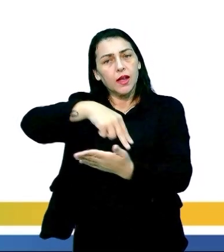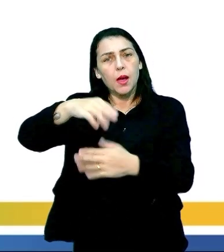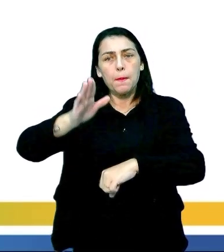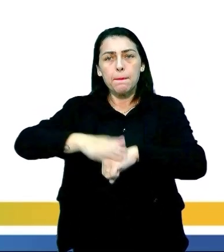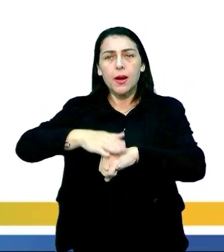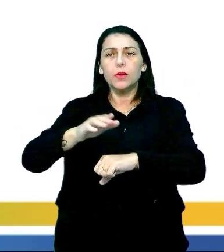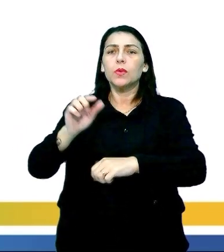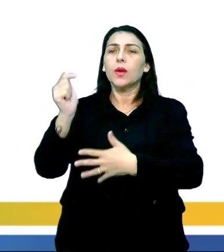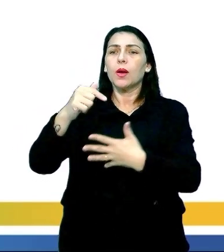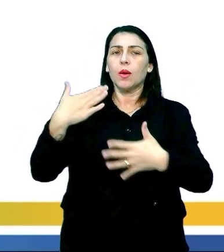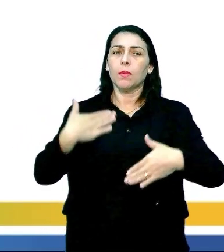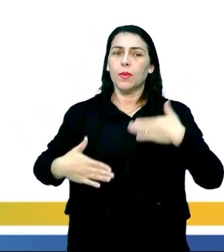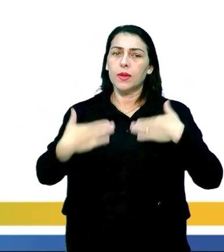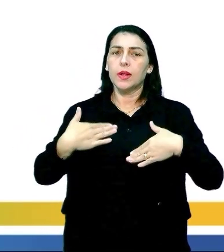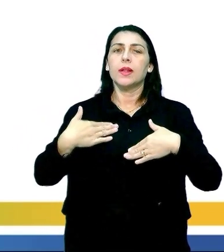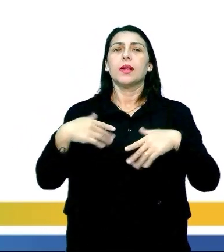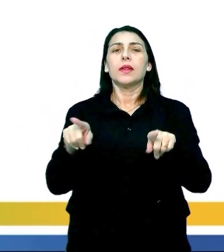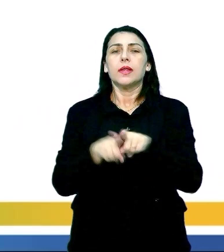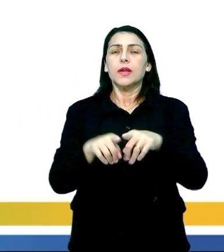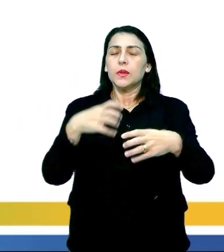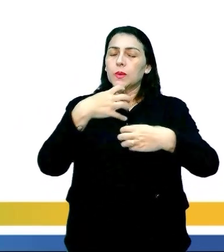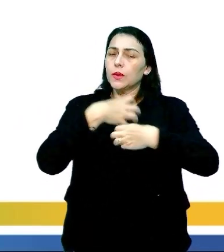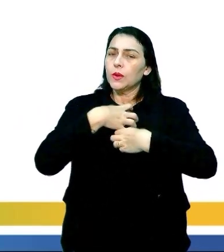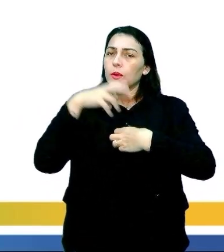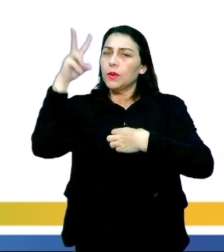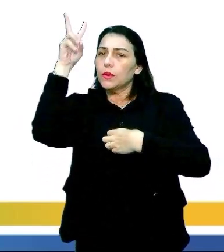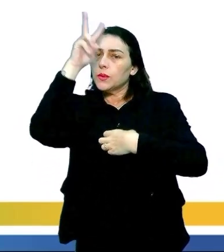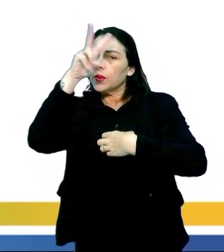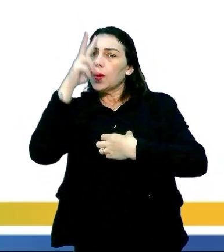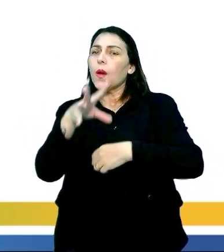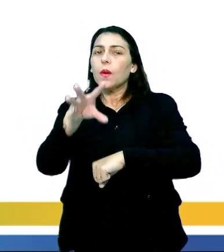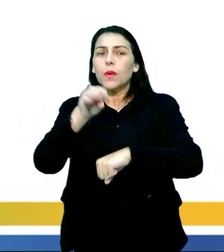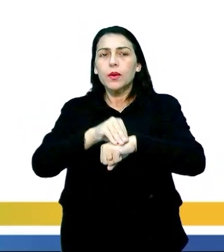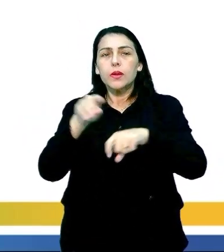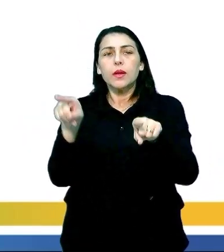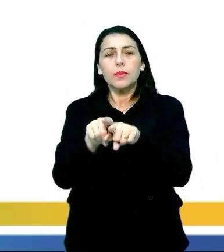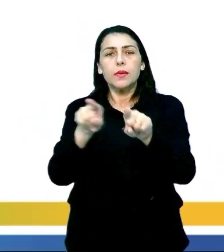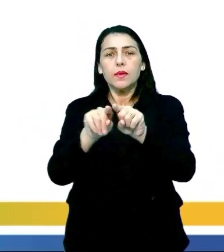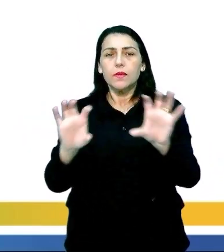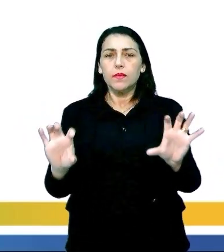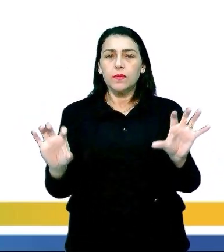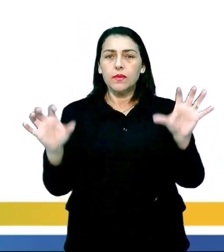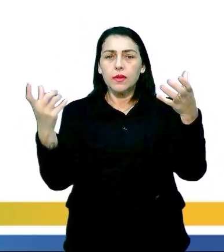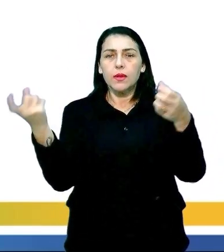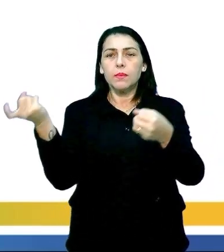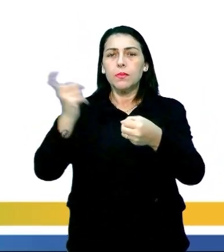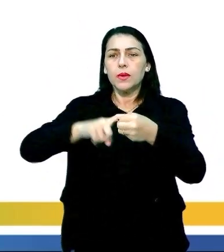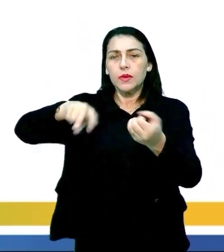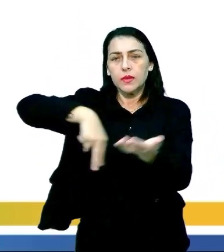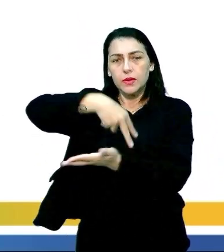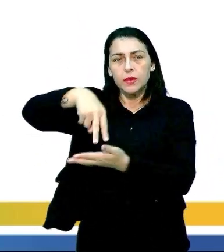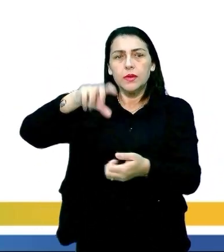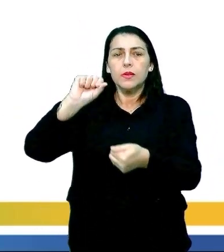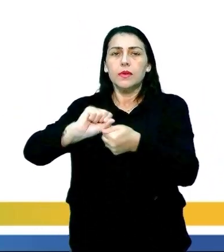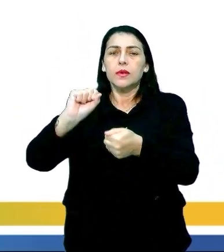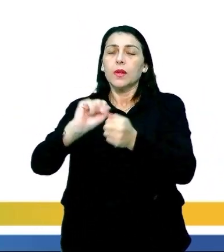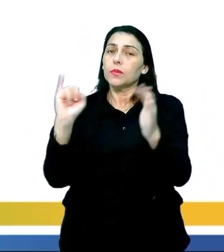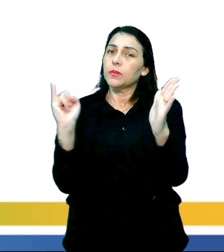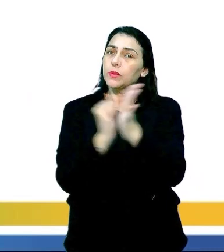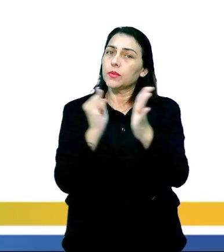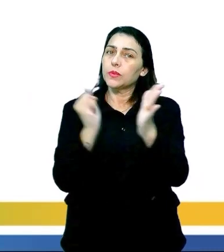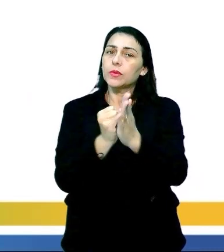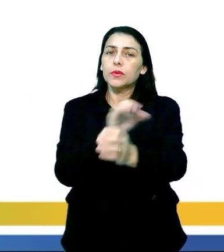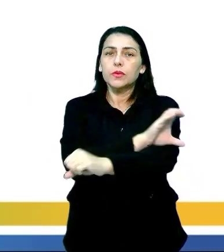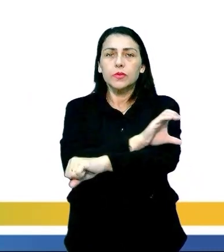mais do que um elemento corporal, ela transmite sentimento, história e conhecimento. As festividades voltadas para a dança são realizadas